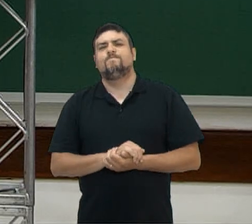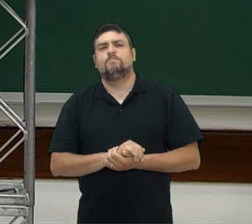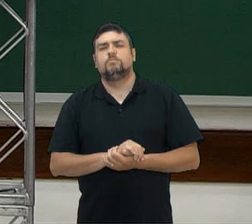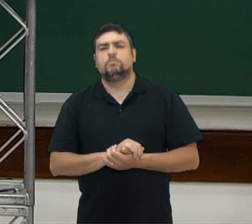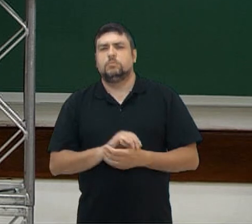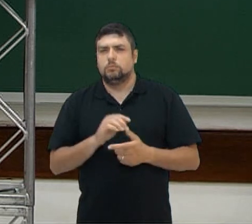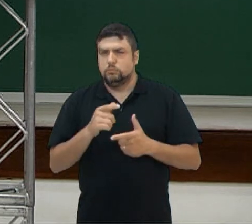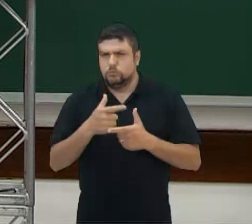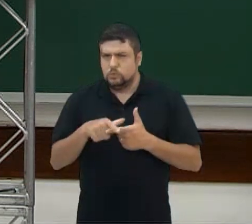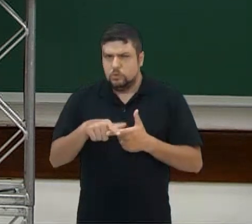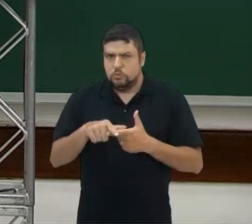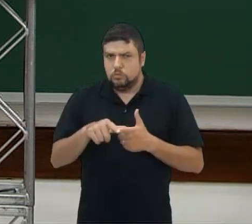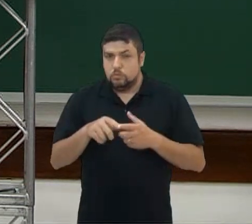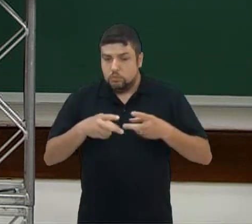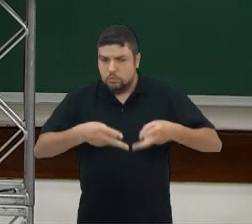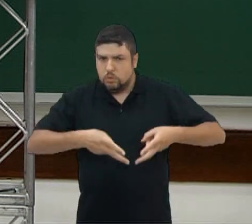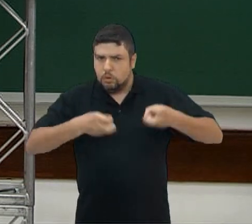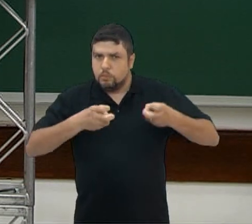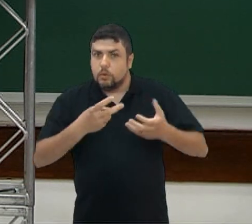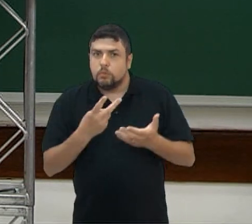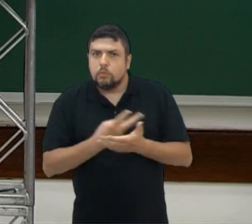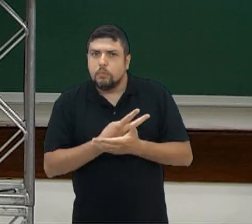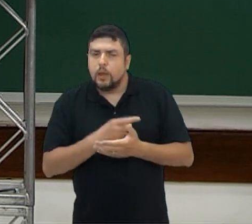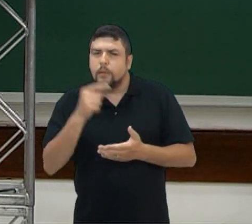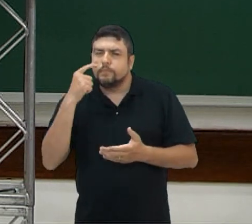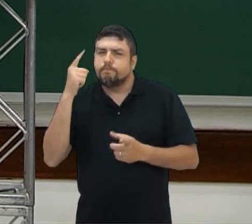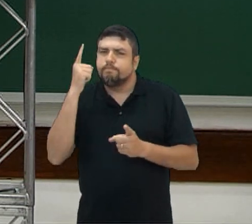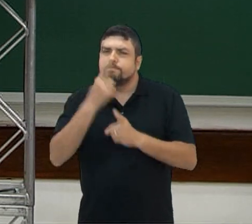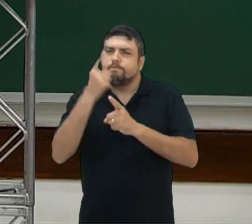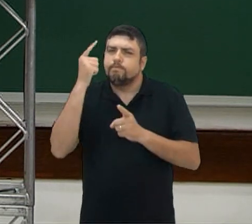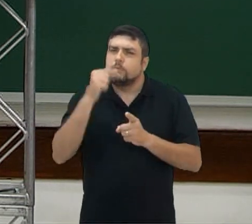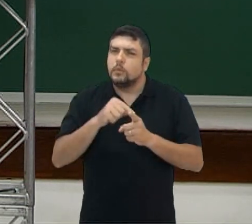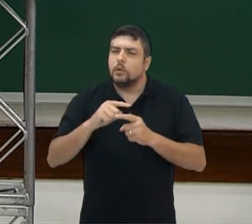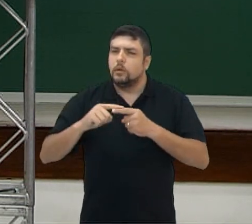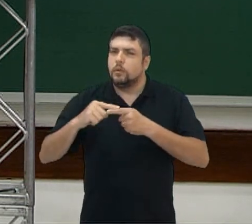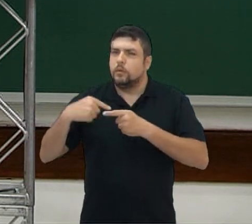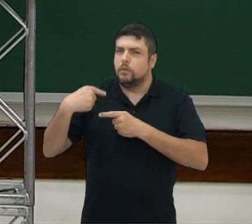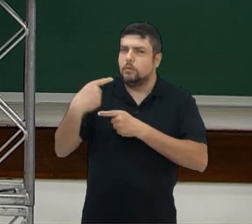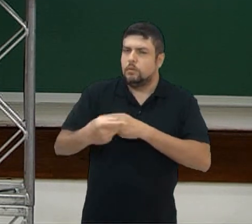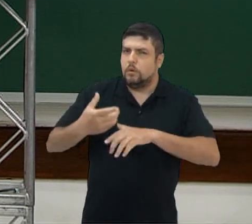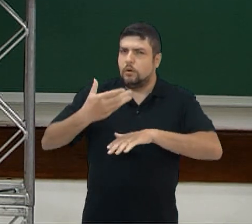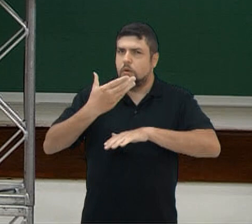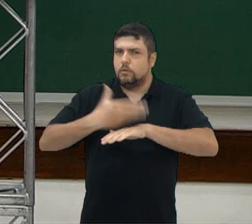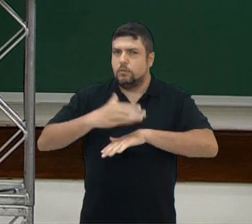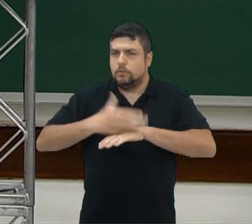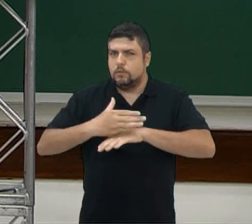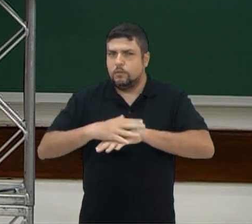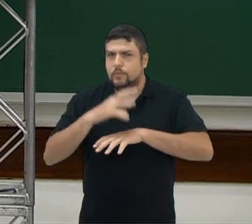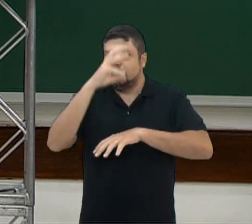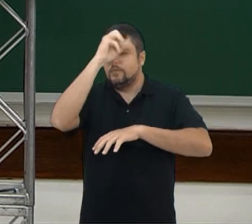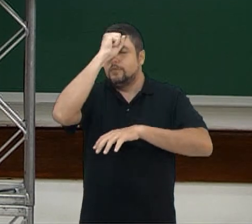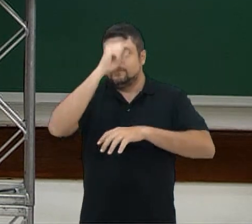Mas você viu onde você errou? Porque da próxima eu tenho certeza que você vai acertar. Vamos continuar?